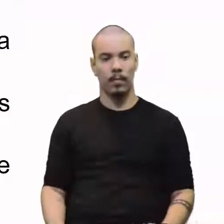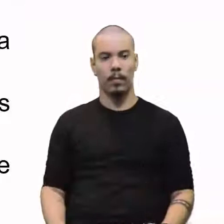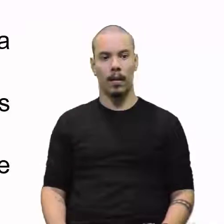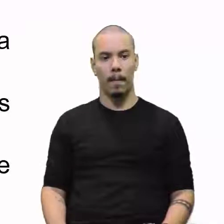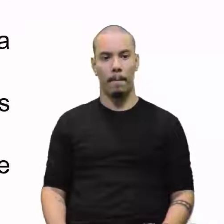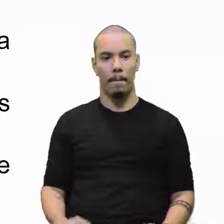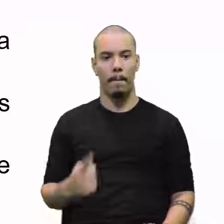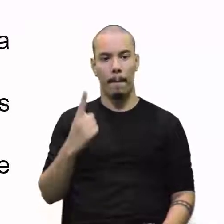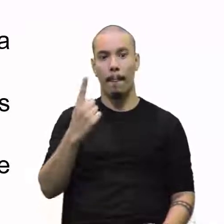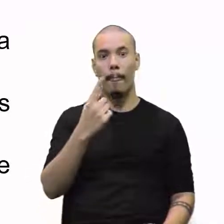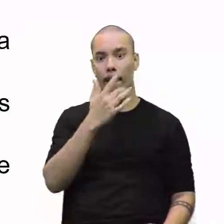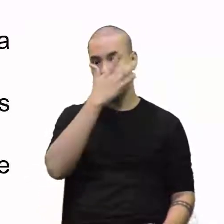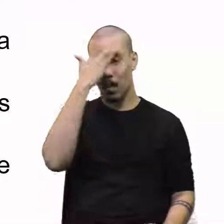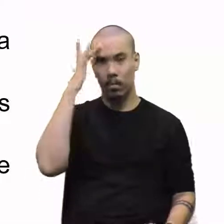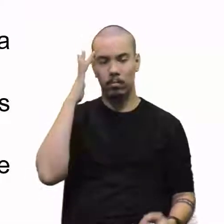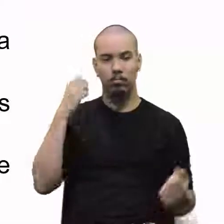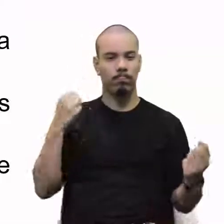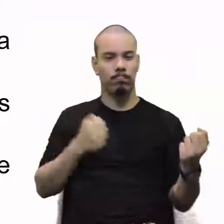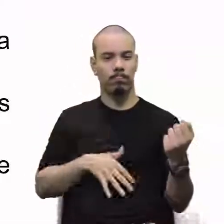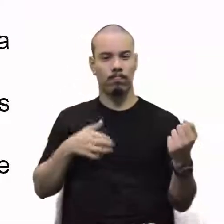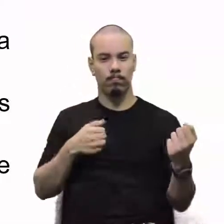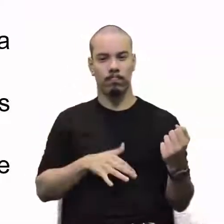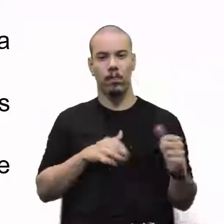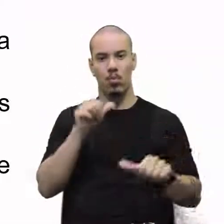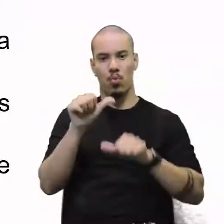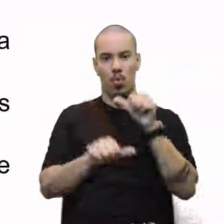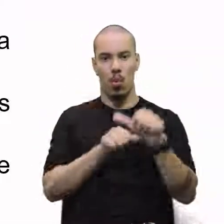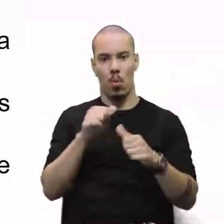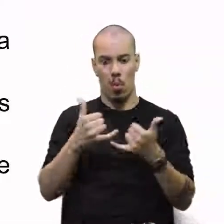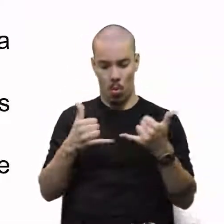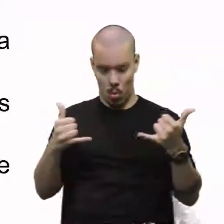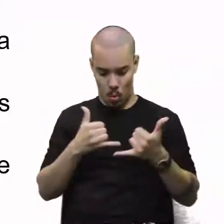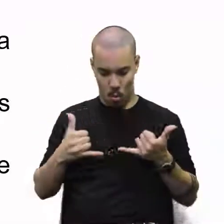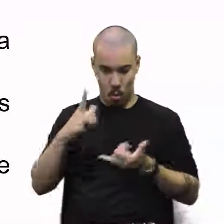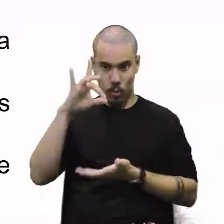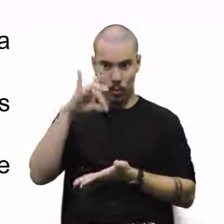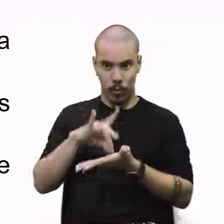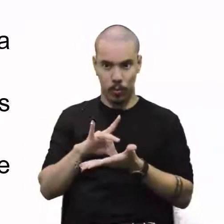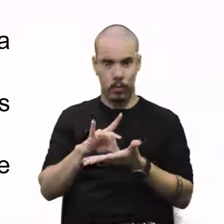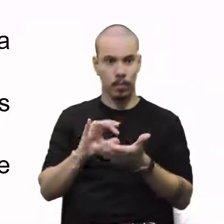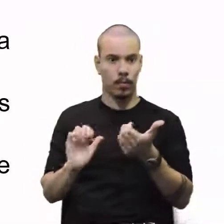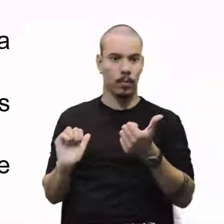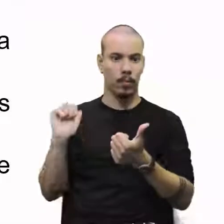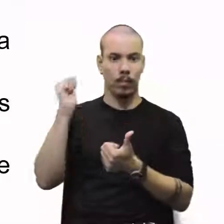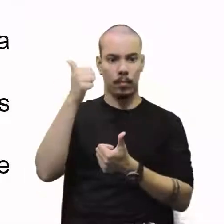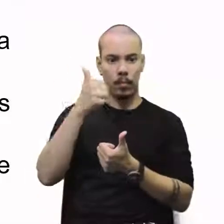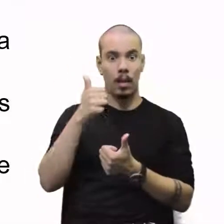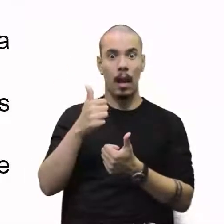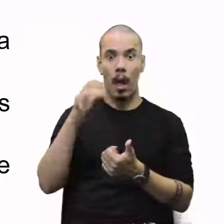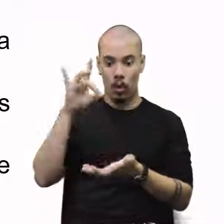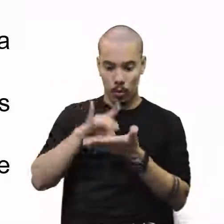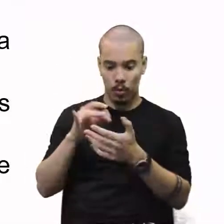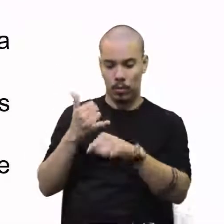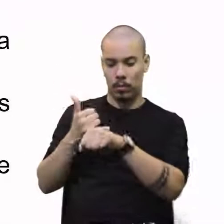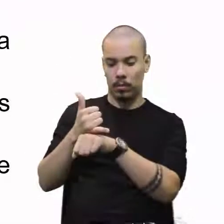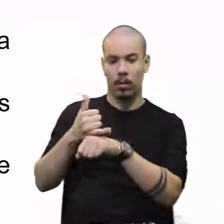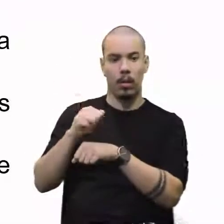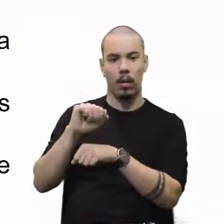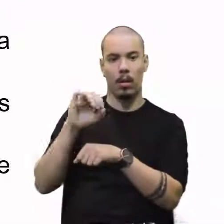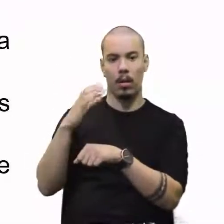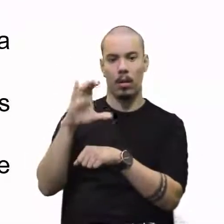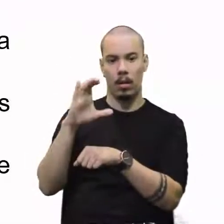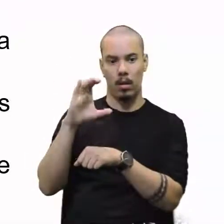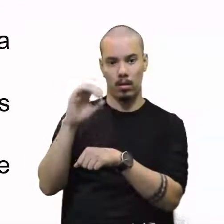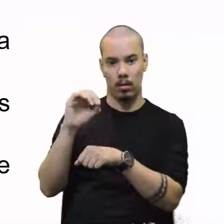Então, um guitarrista trocou as cordas originais de sua guitarra, que eram feitas de aço,